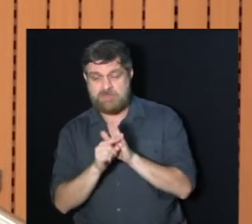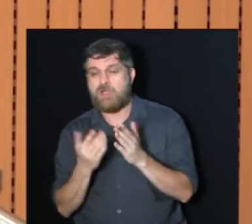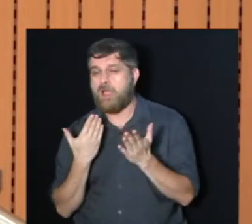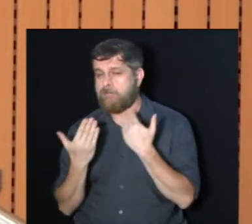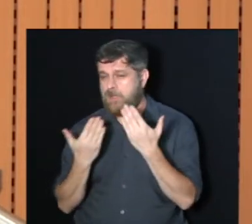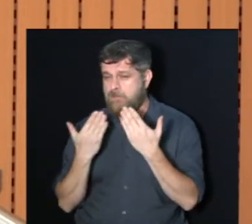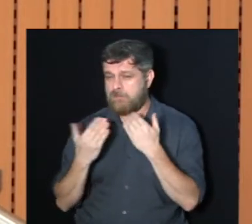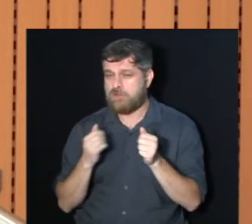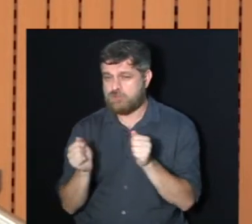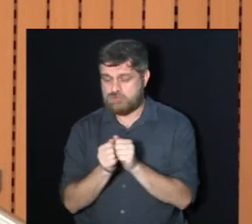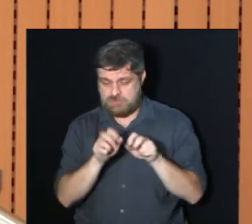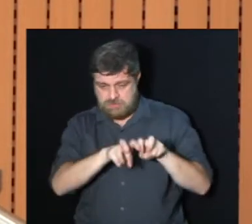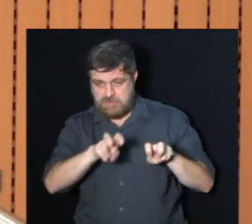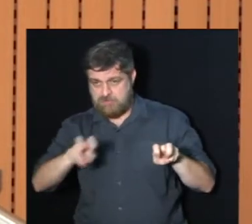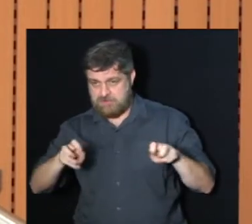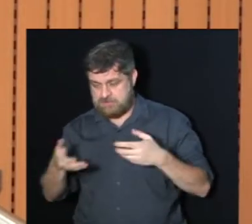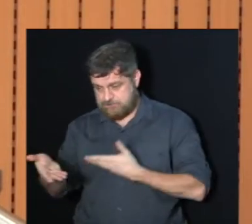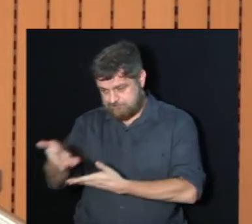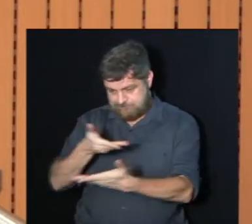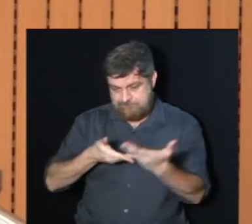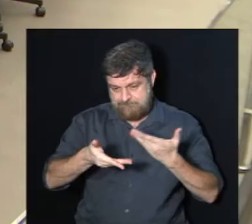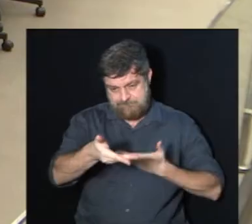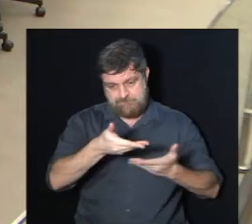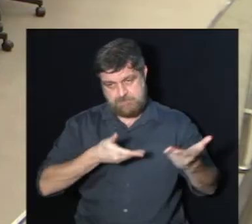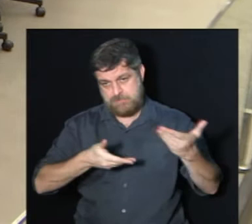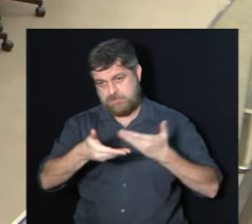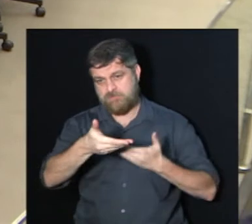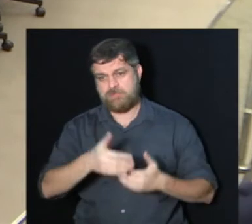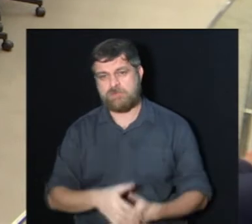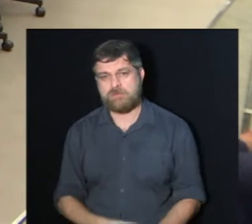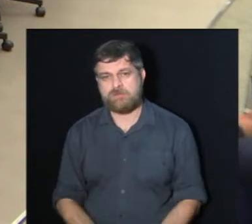com as componentes da mesa.